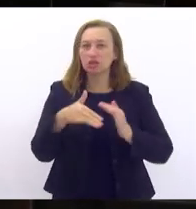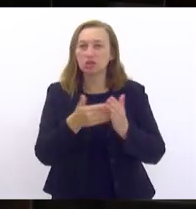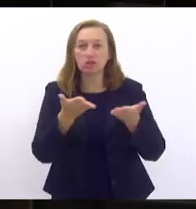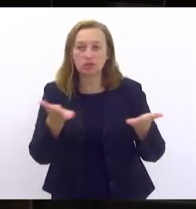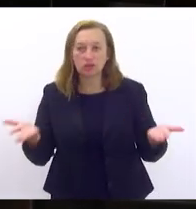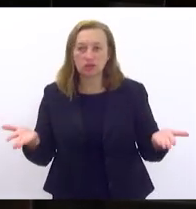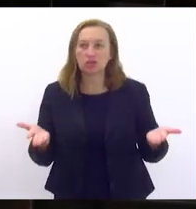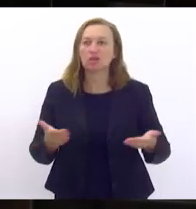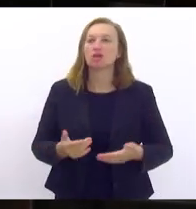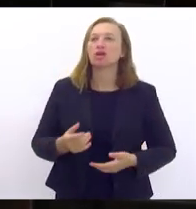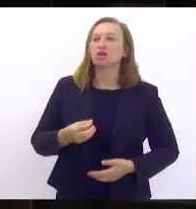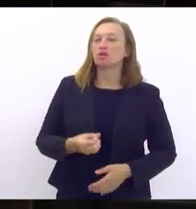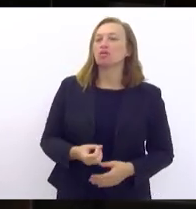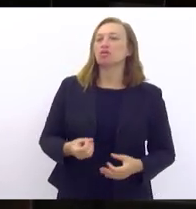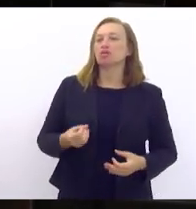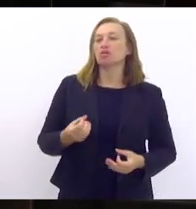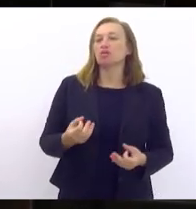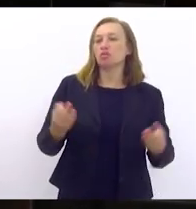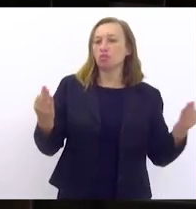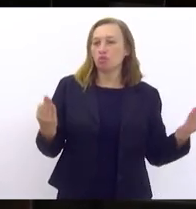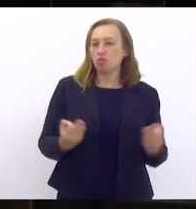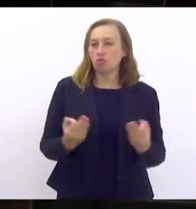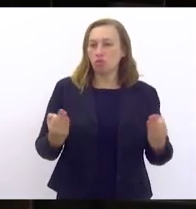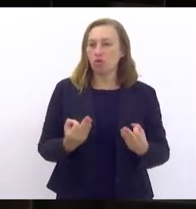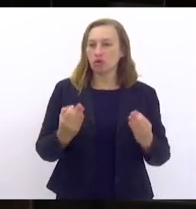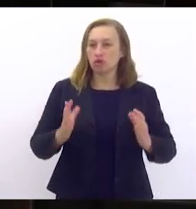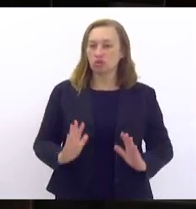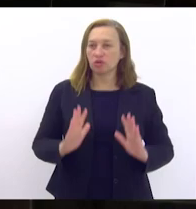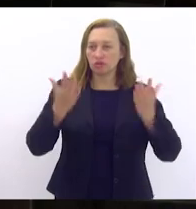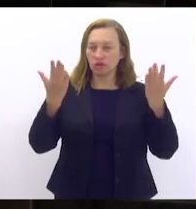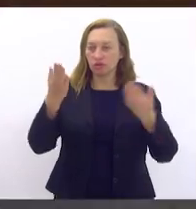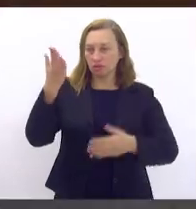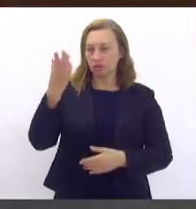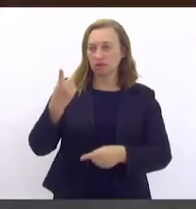e todas que tenhamos um evento de grande sucesso